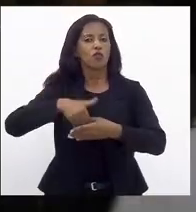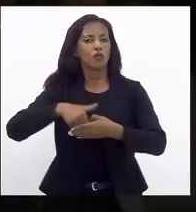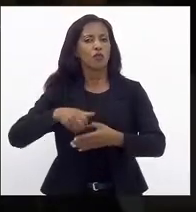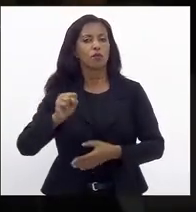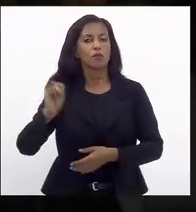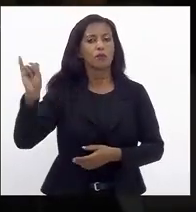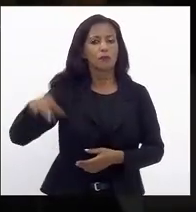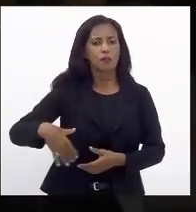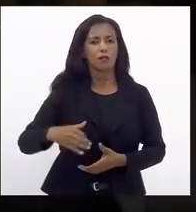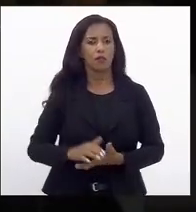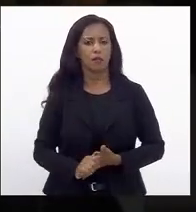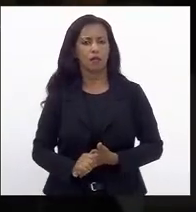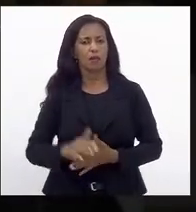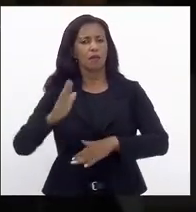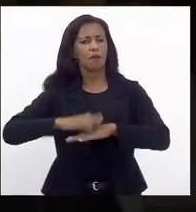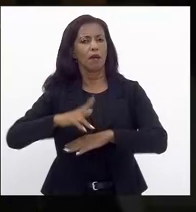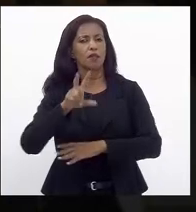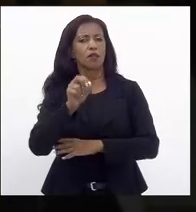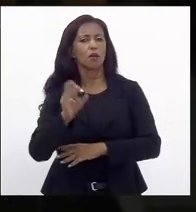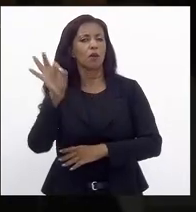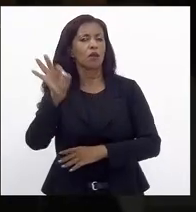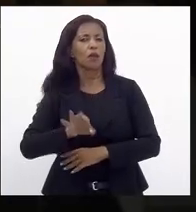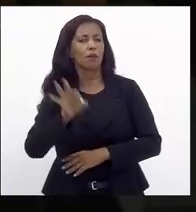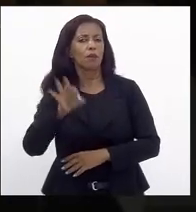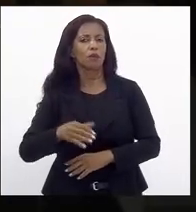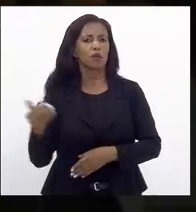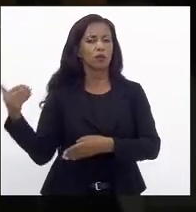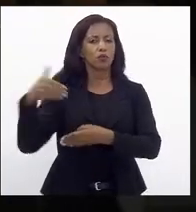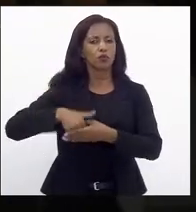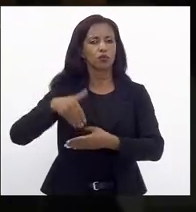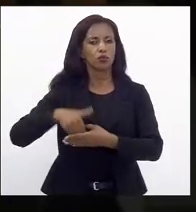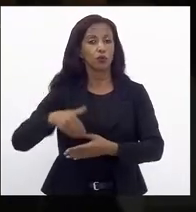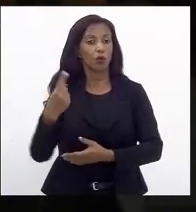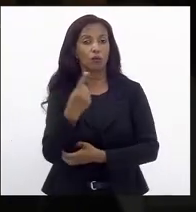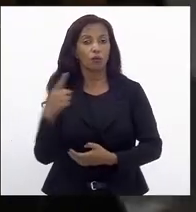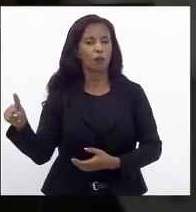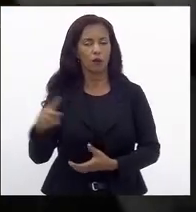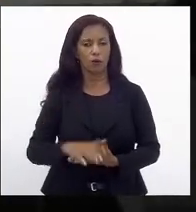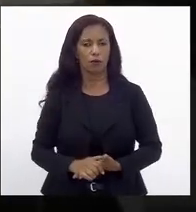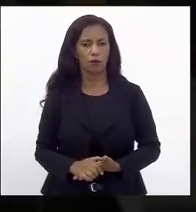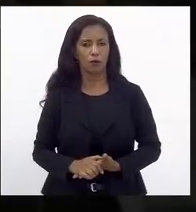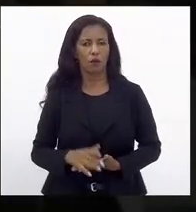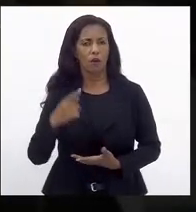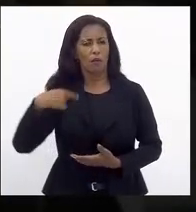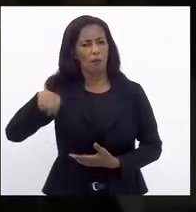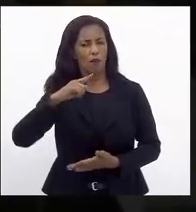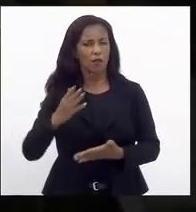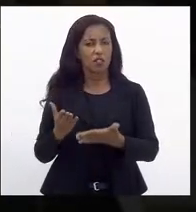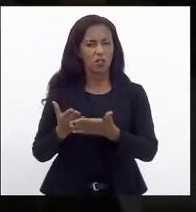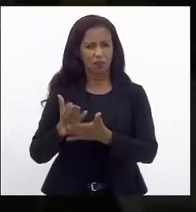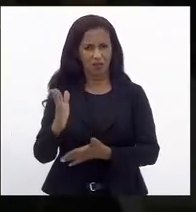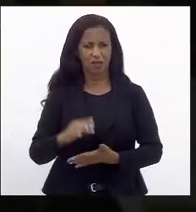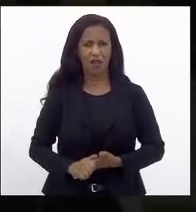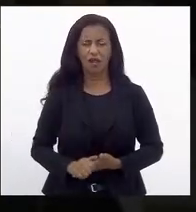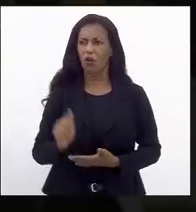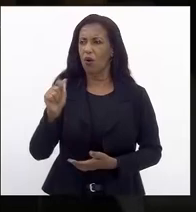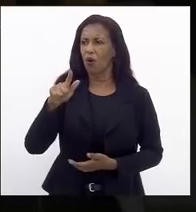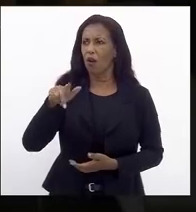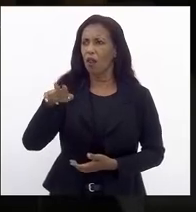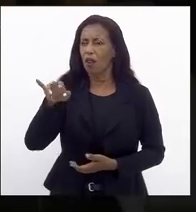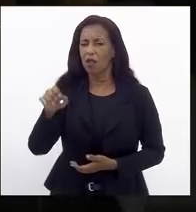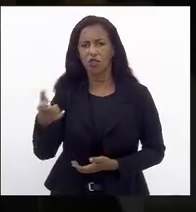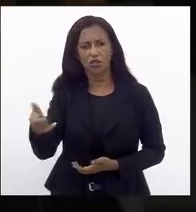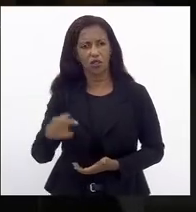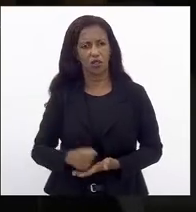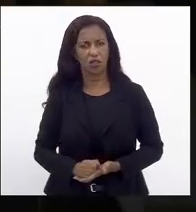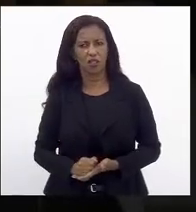e mais de cinquenta por cento de votos não mas eles passarão Alexandre Freitas